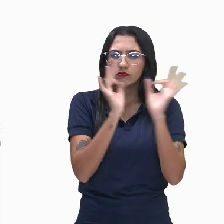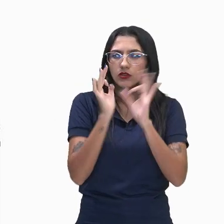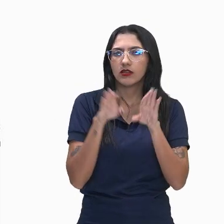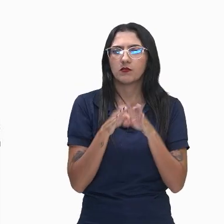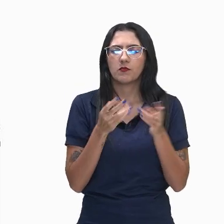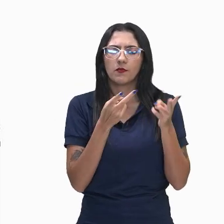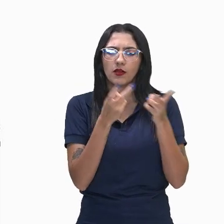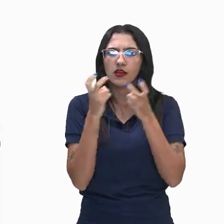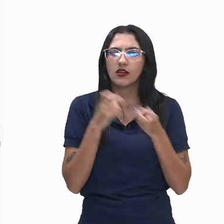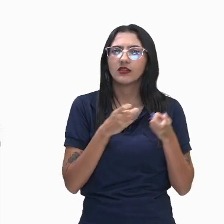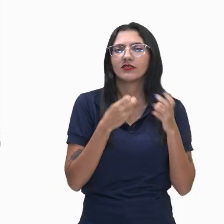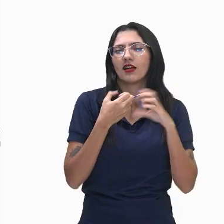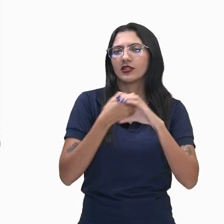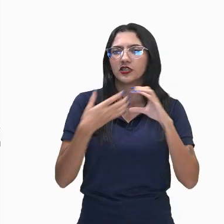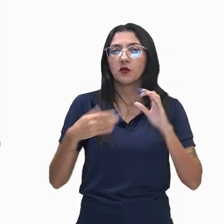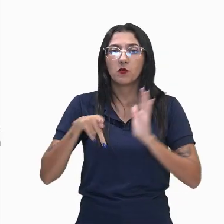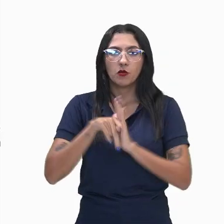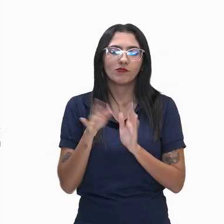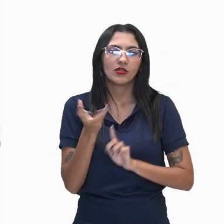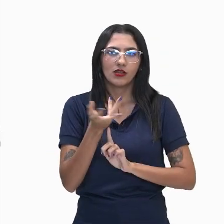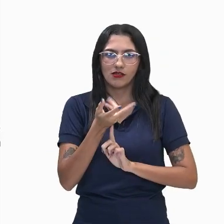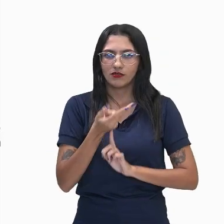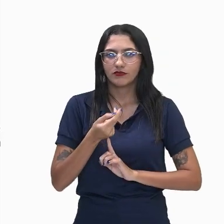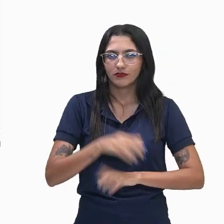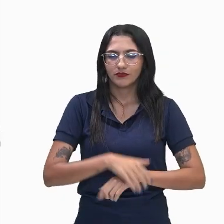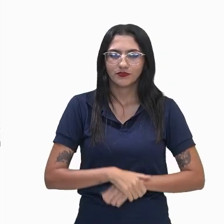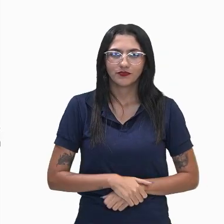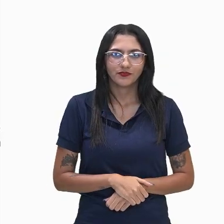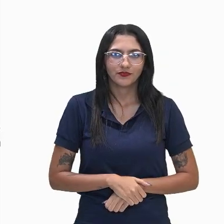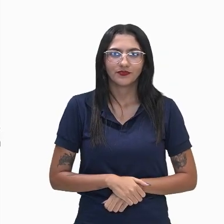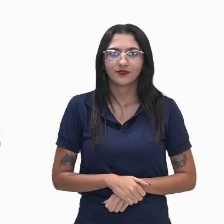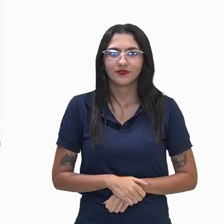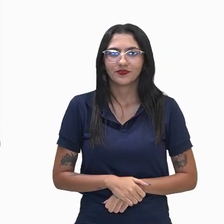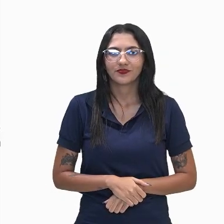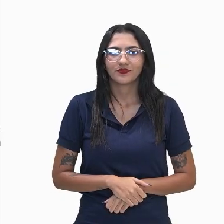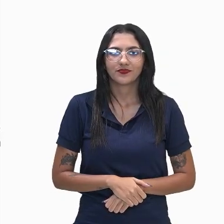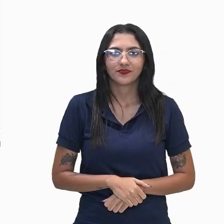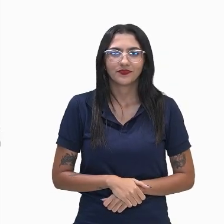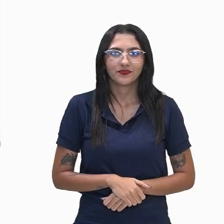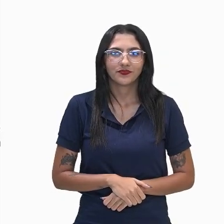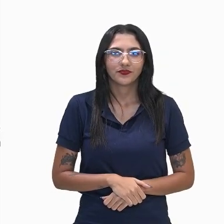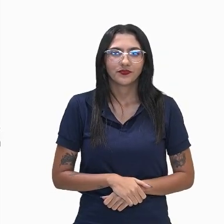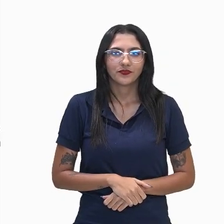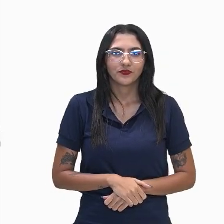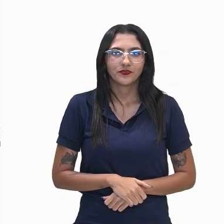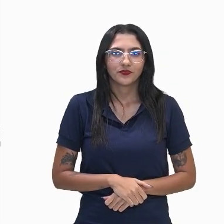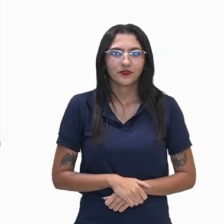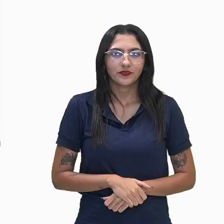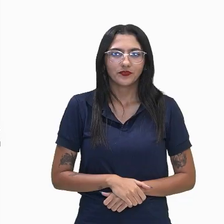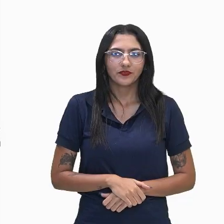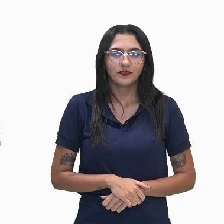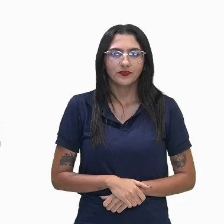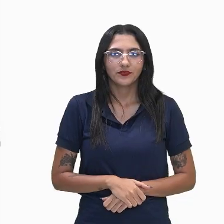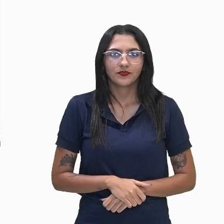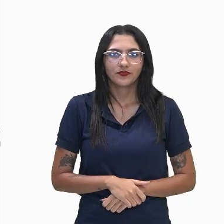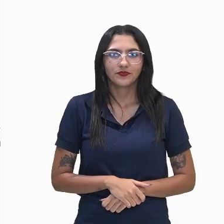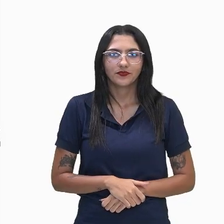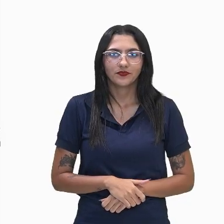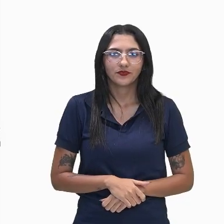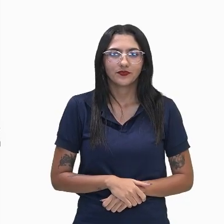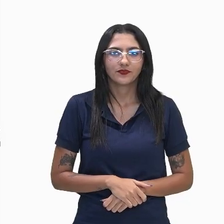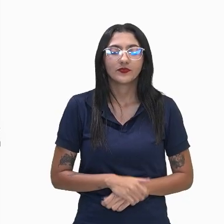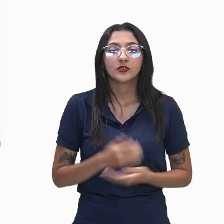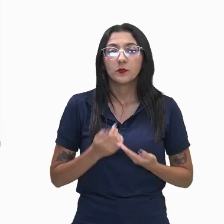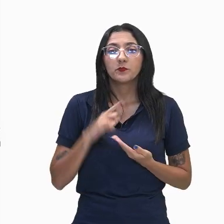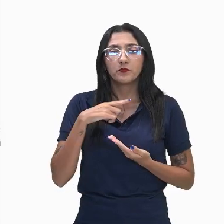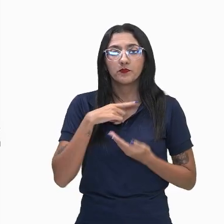características artísticas. Vamos avançando. Quando falamos dos movimentos,